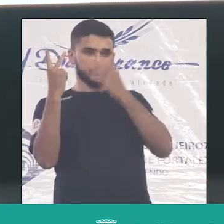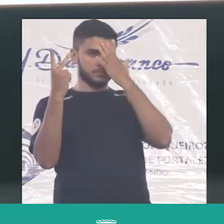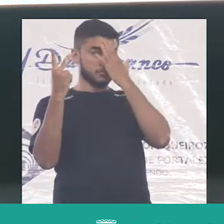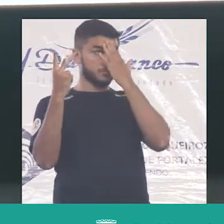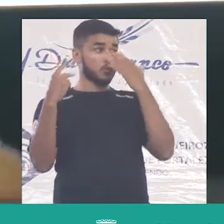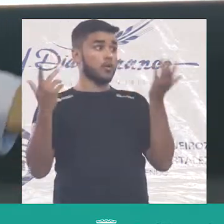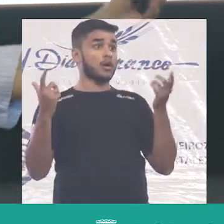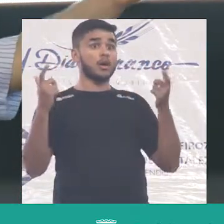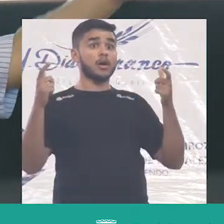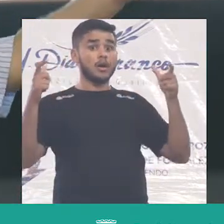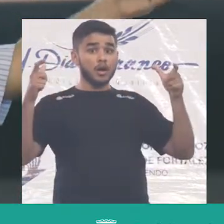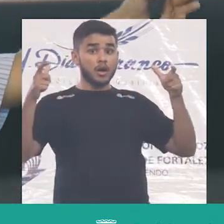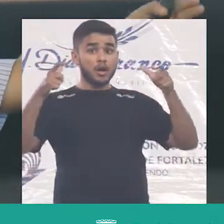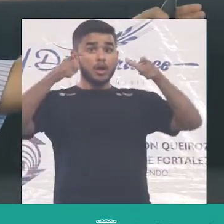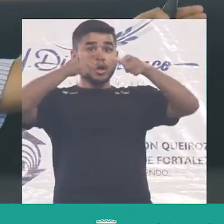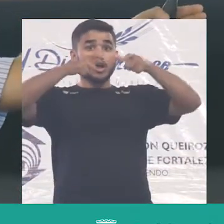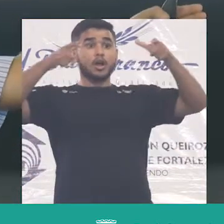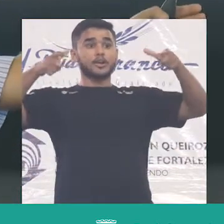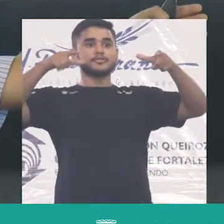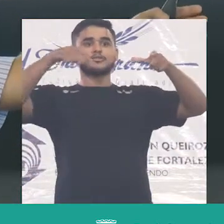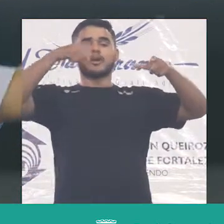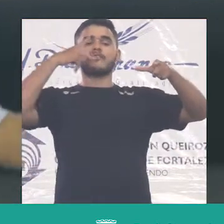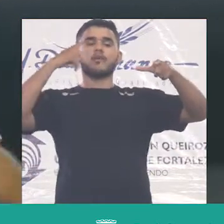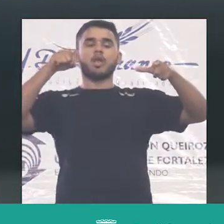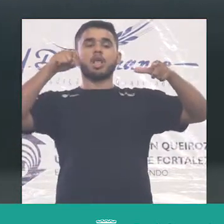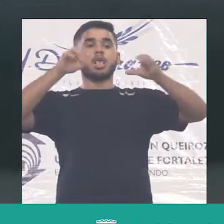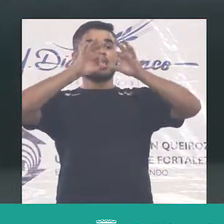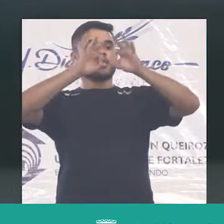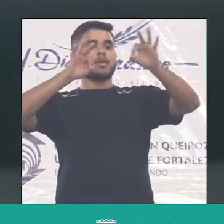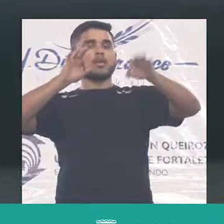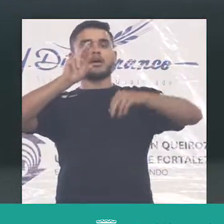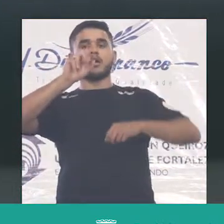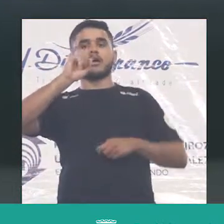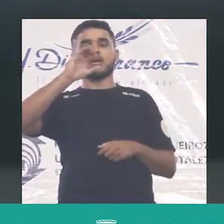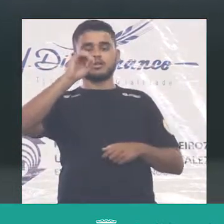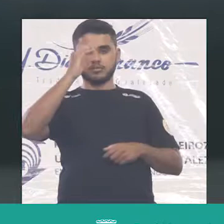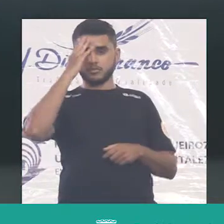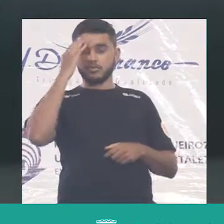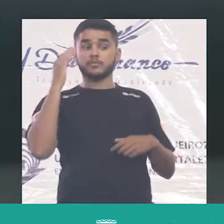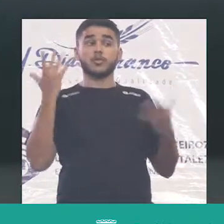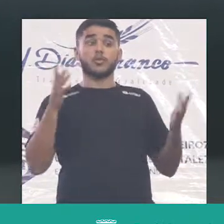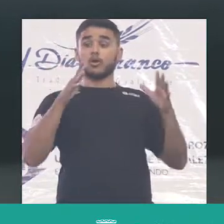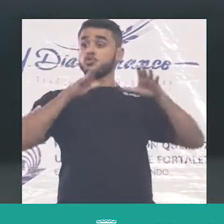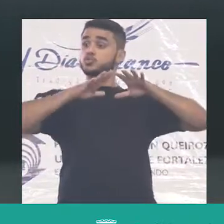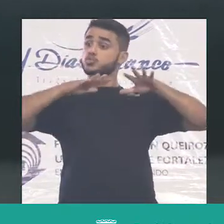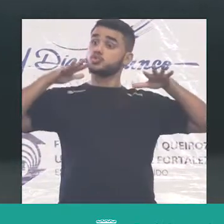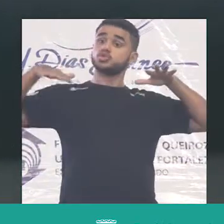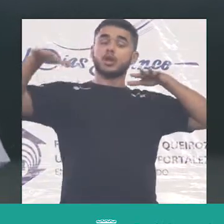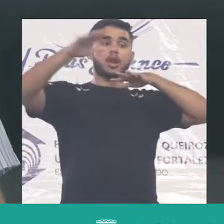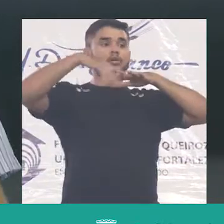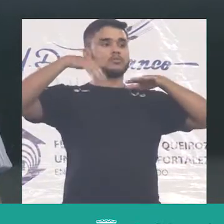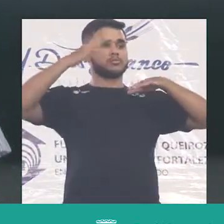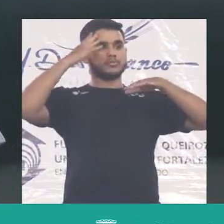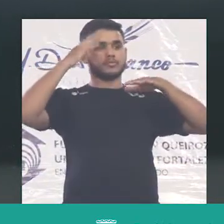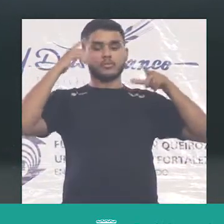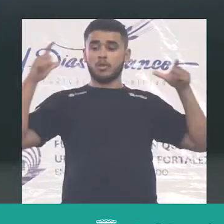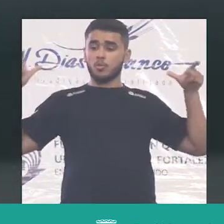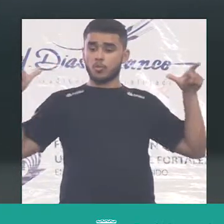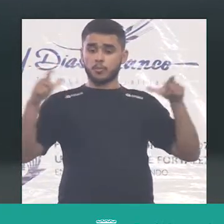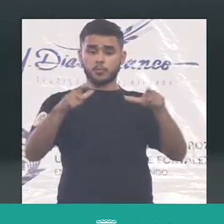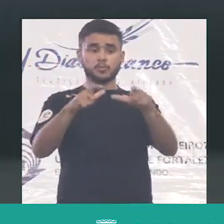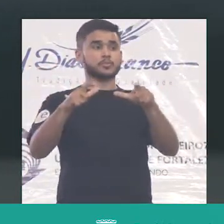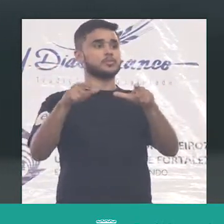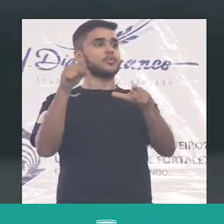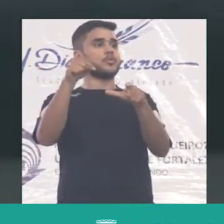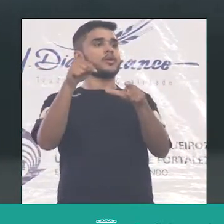raio da piscina grande. Ele não quer esse raio não. Sabe qual é o raio que ele quer? Ele quer o raio pequeno da